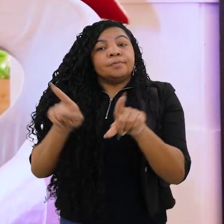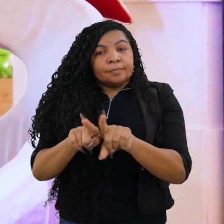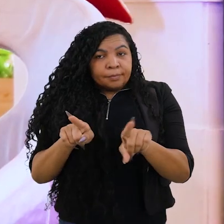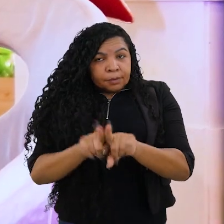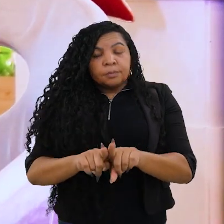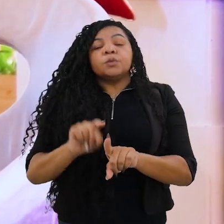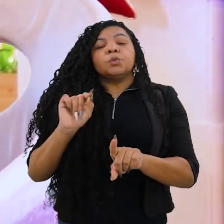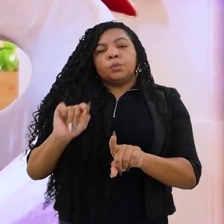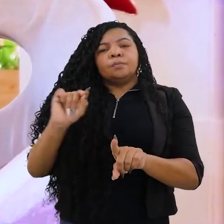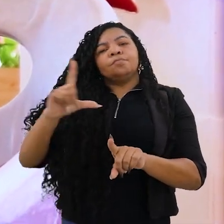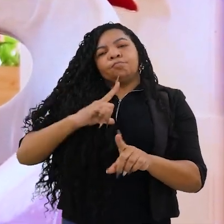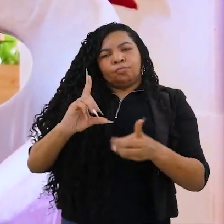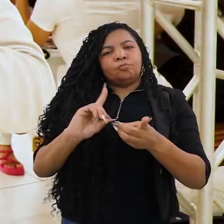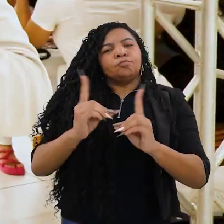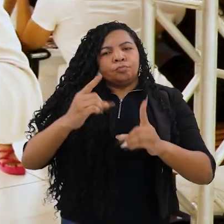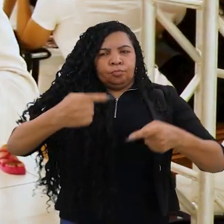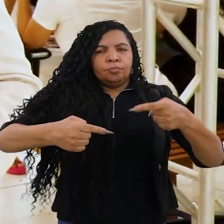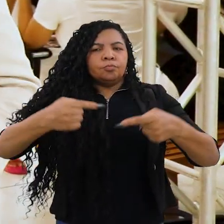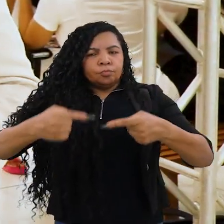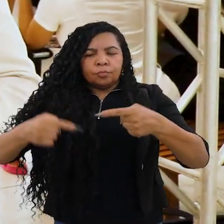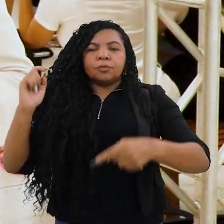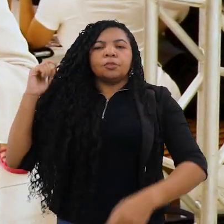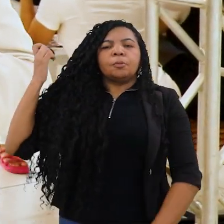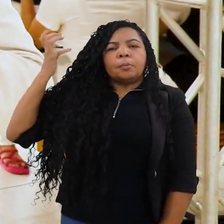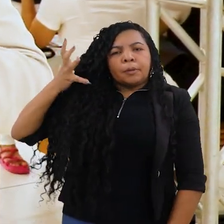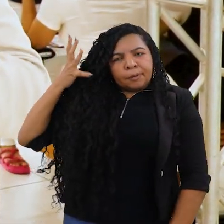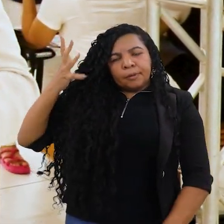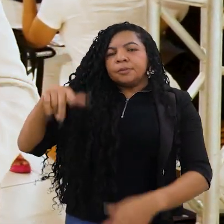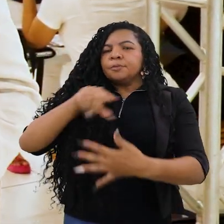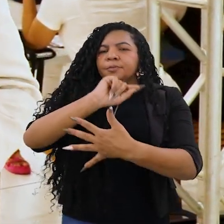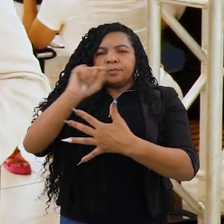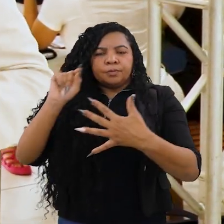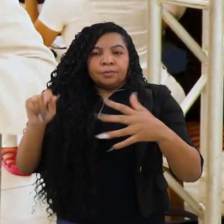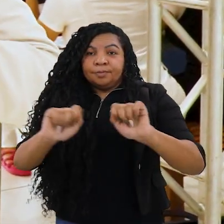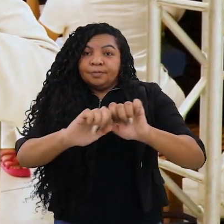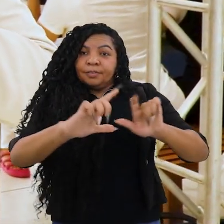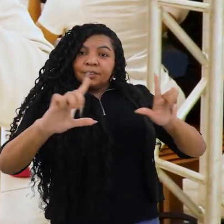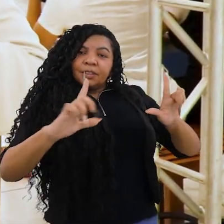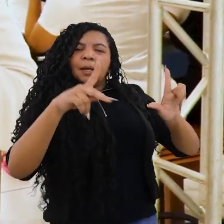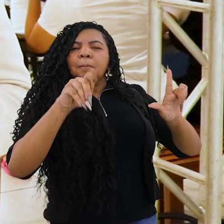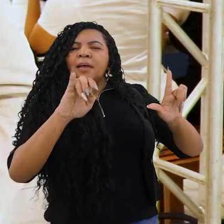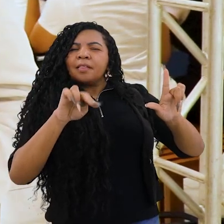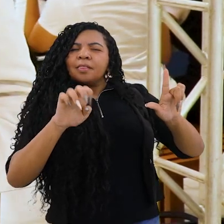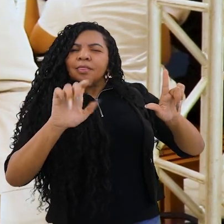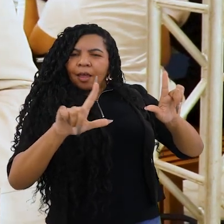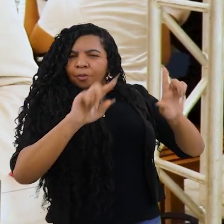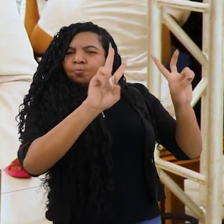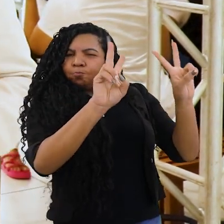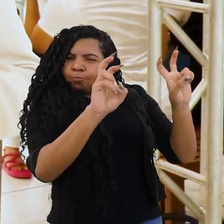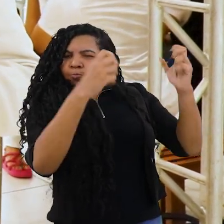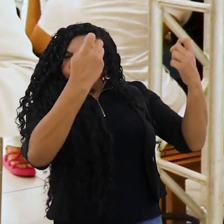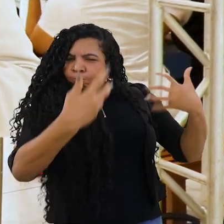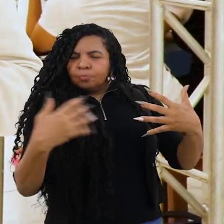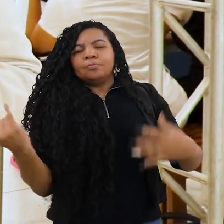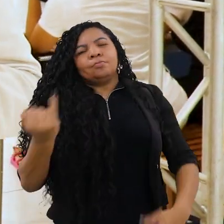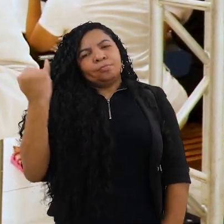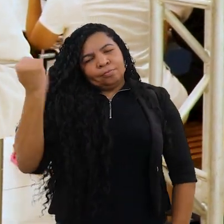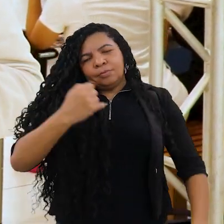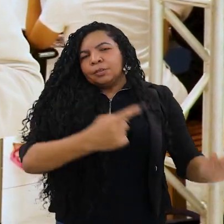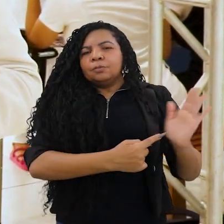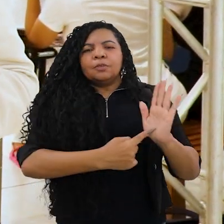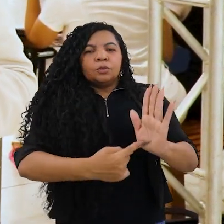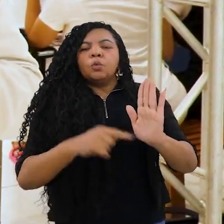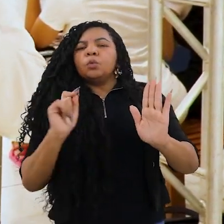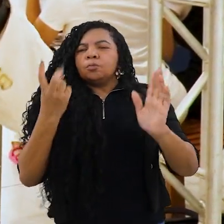Esse é um evento também que promove debates, palestras, painéis significativos para que